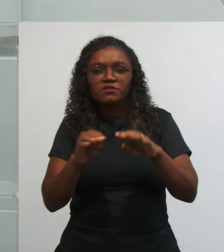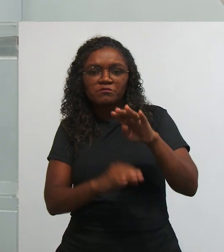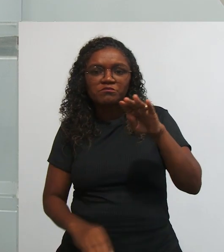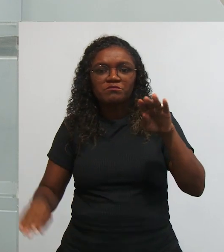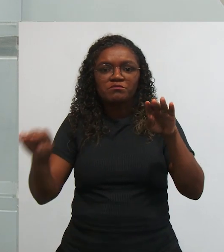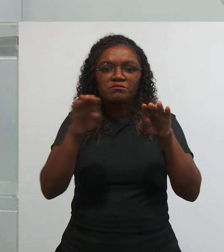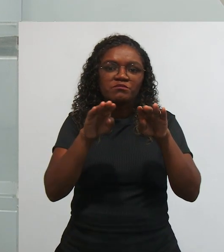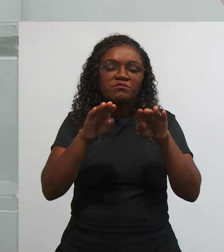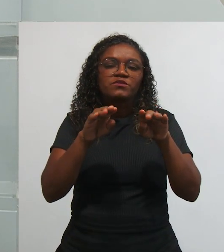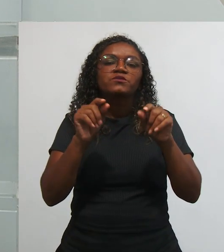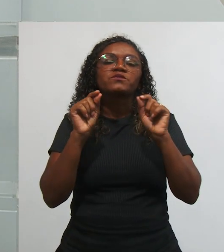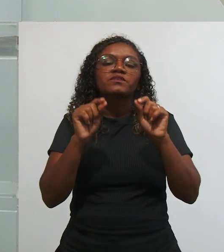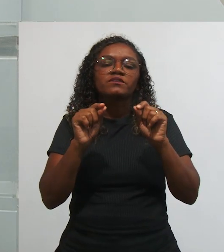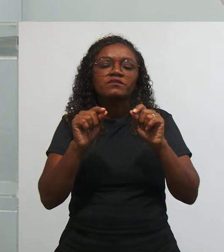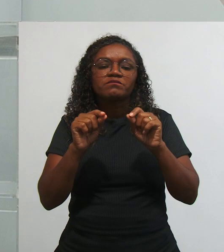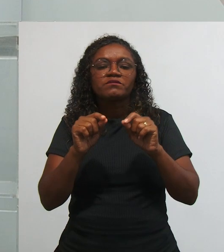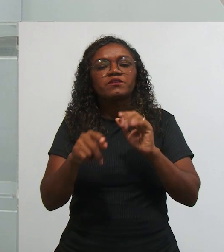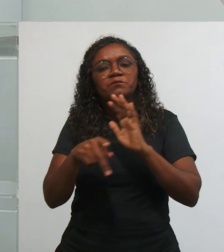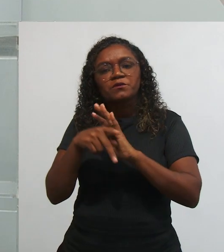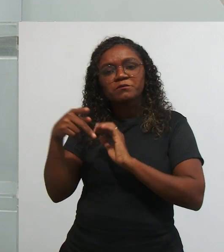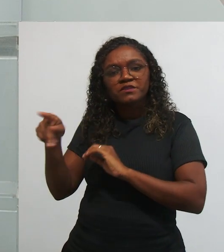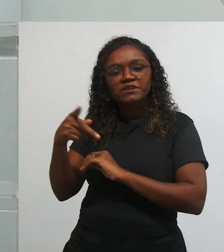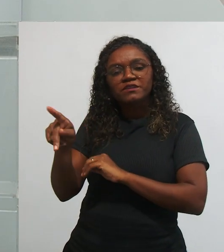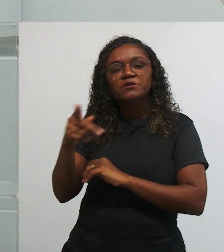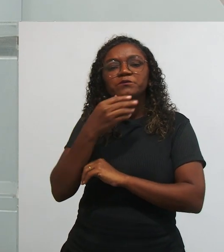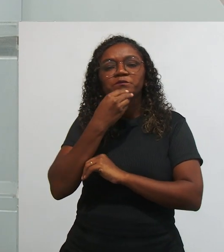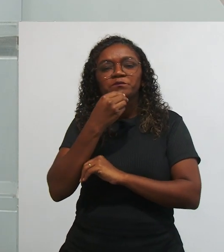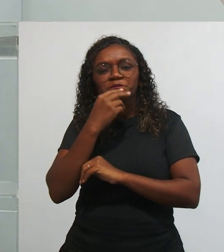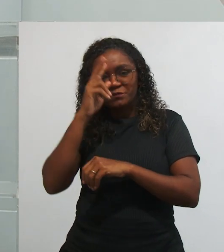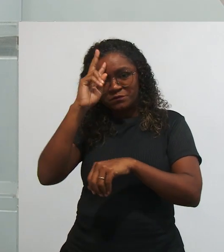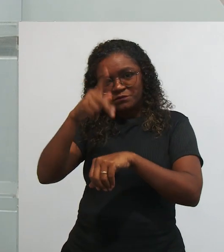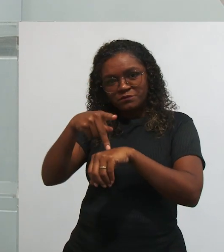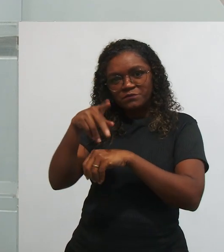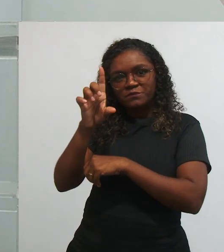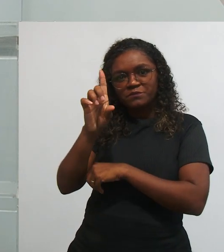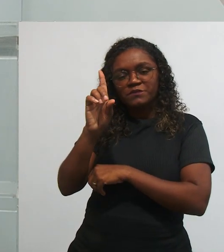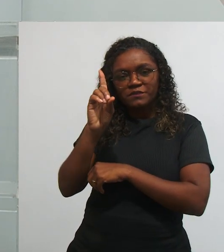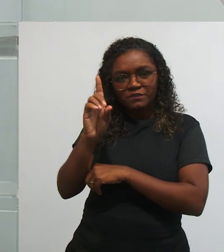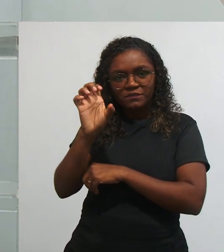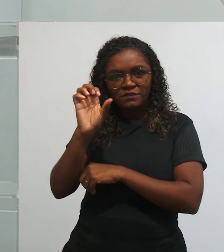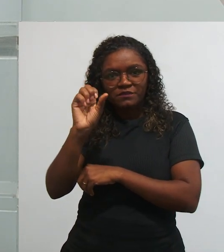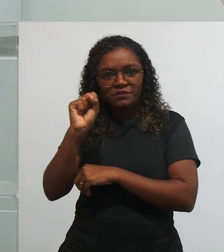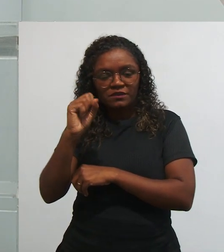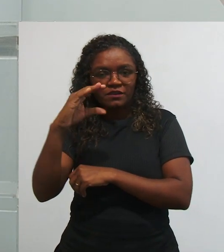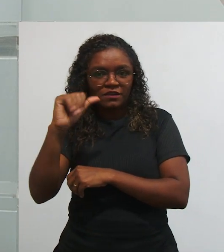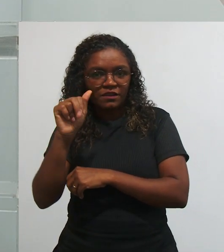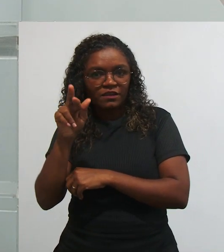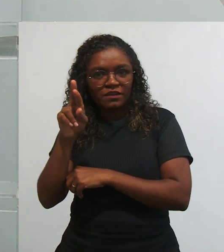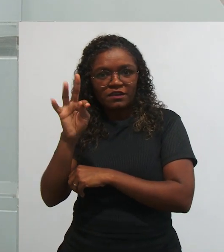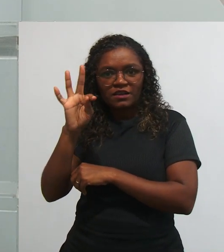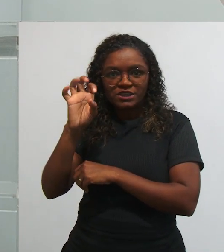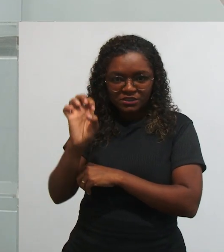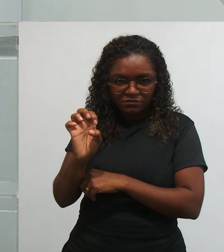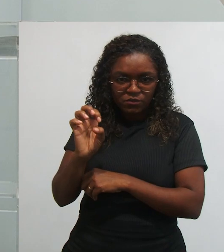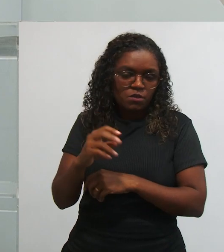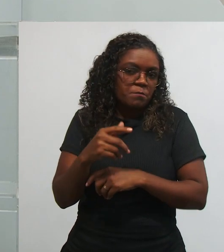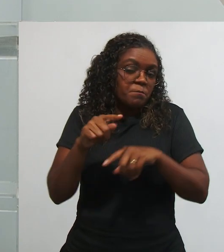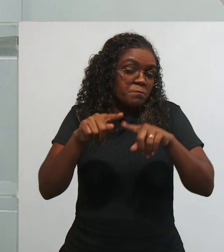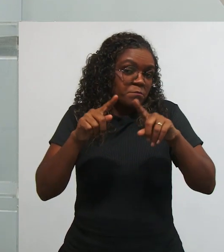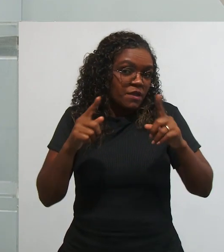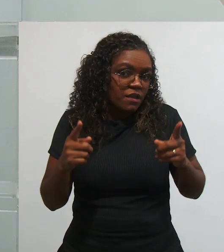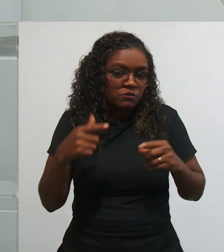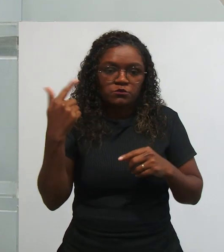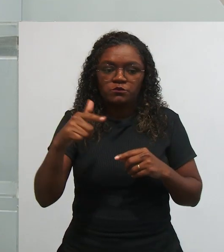ao paradigma, ao plano cartesiano. Mas, como eu falei, não há um método certo. Há